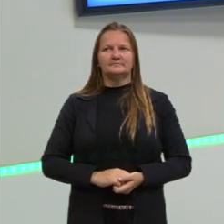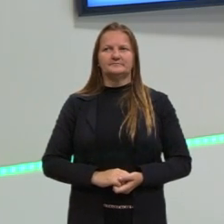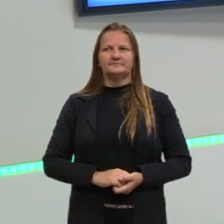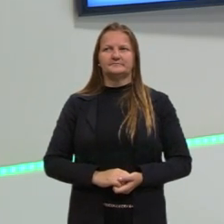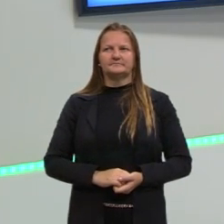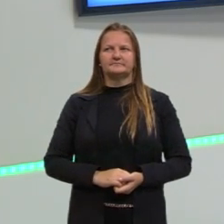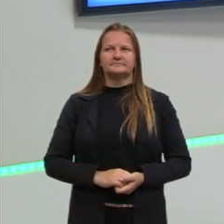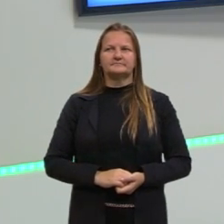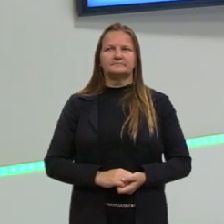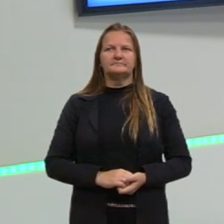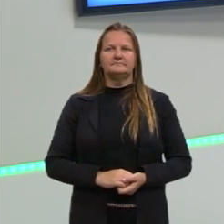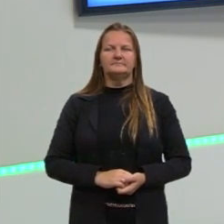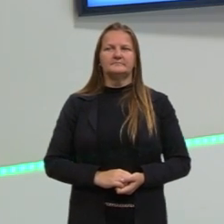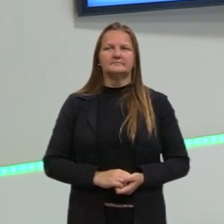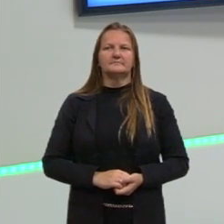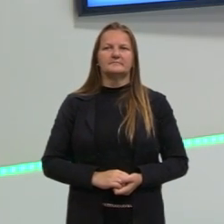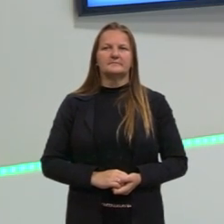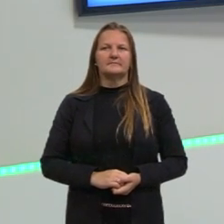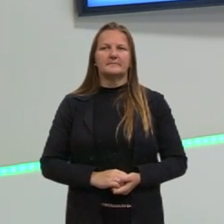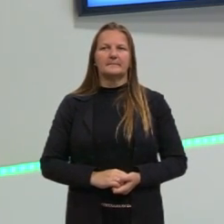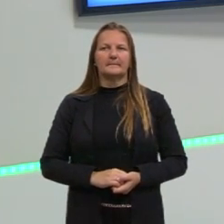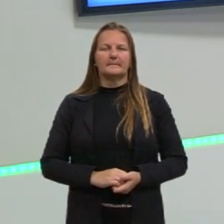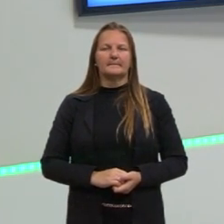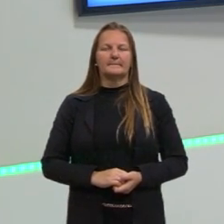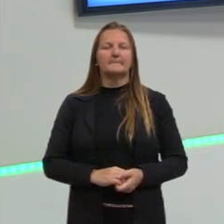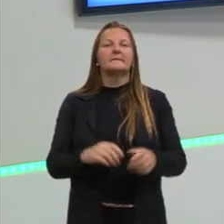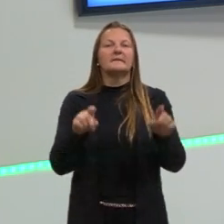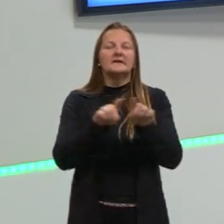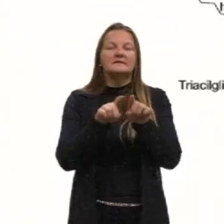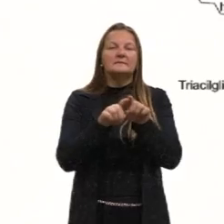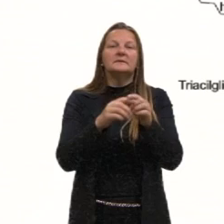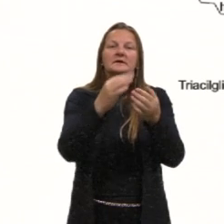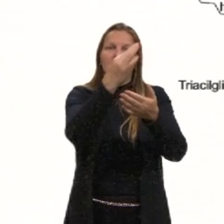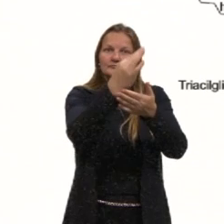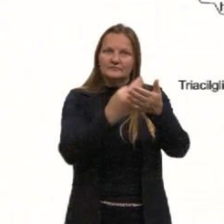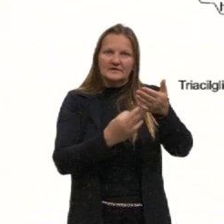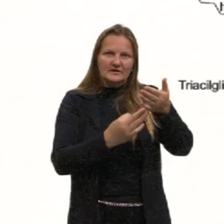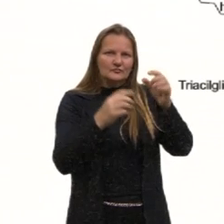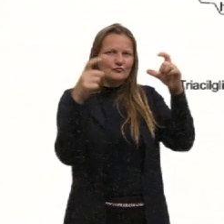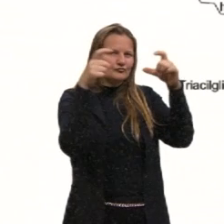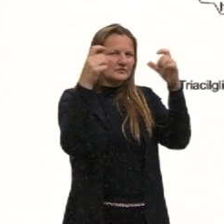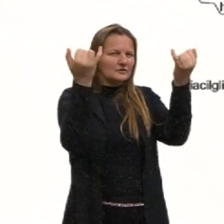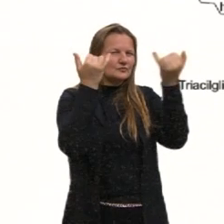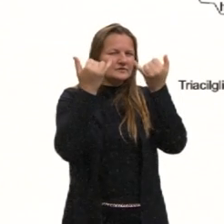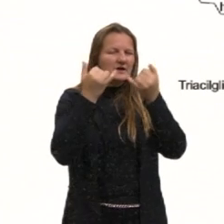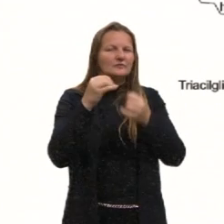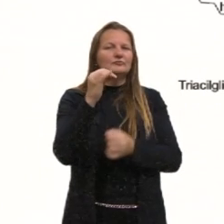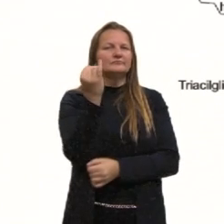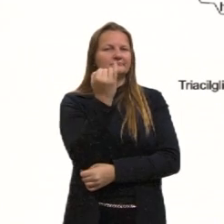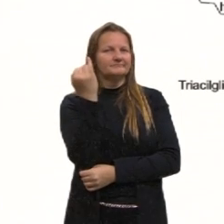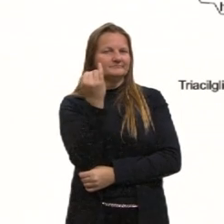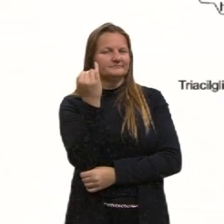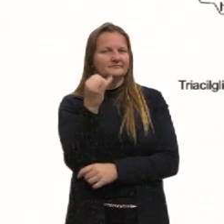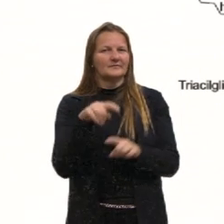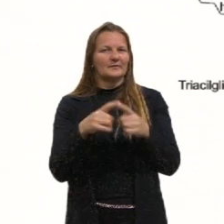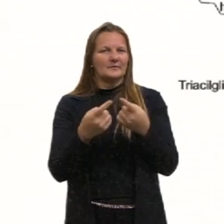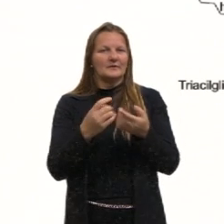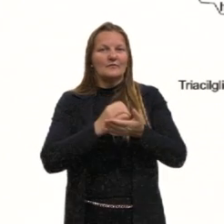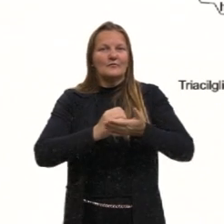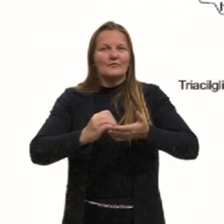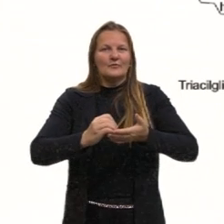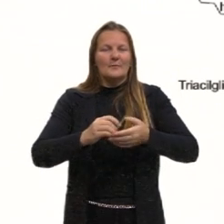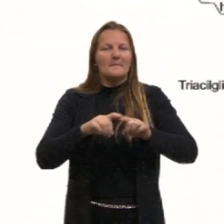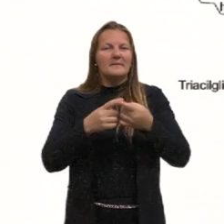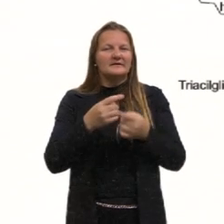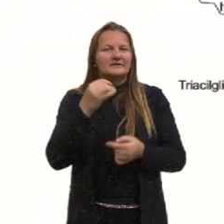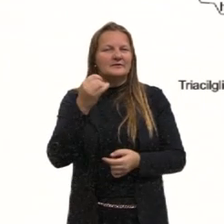se dedicar esses conhecimentos aí interpretação é Claro porque ali não fala que tu tem que identificar uma função orgânica mas